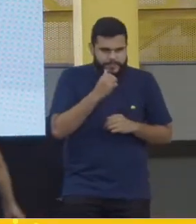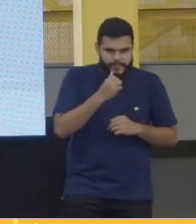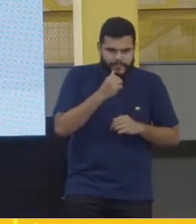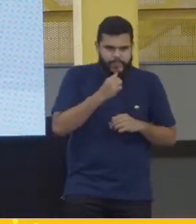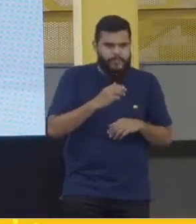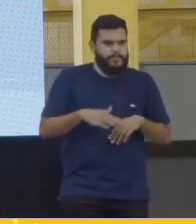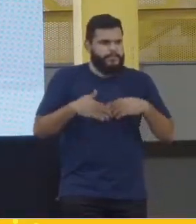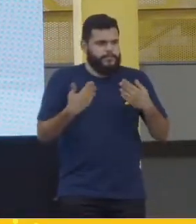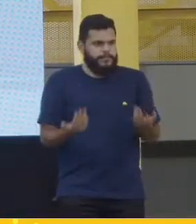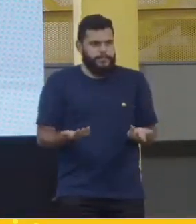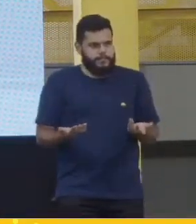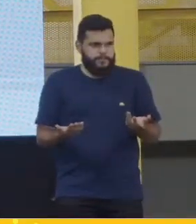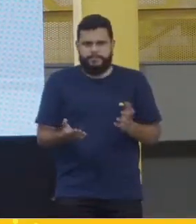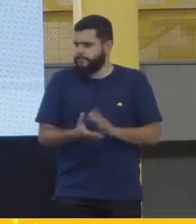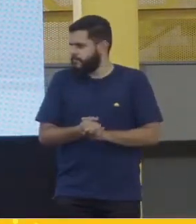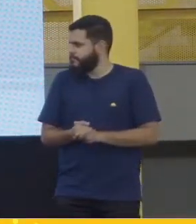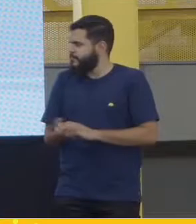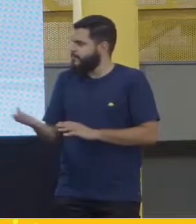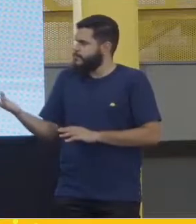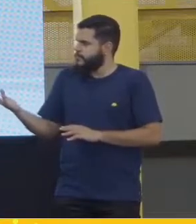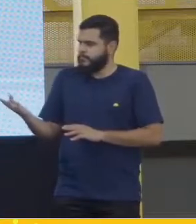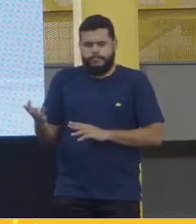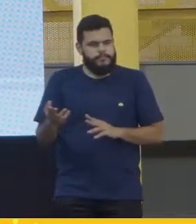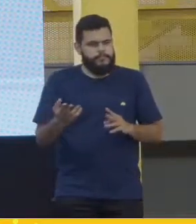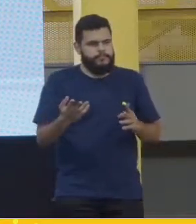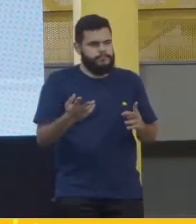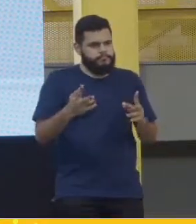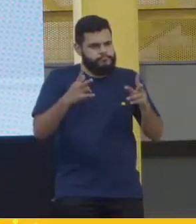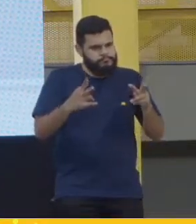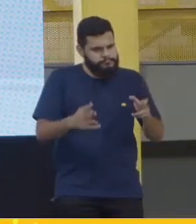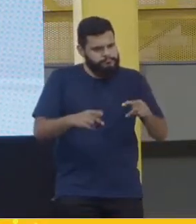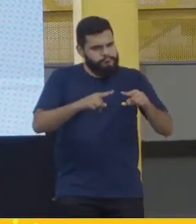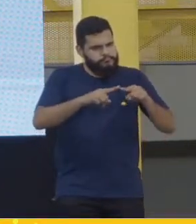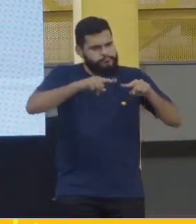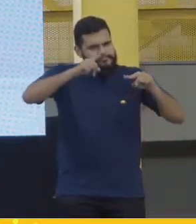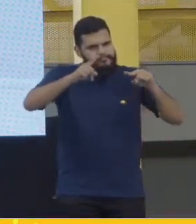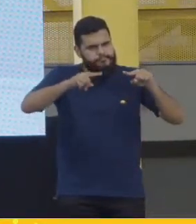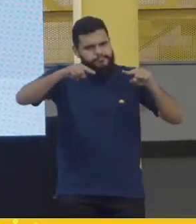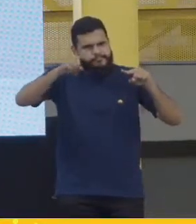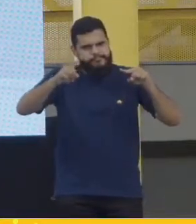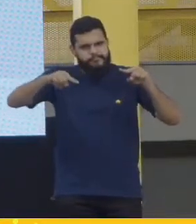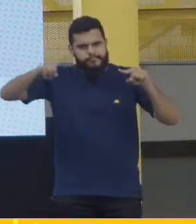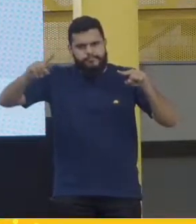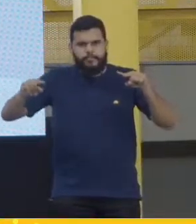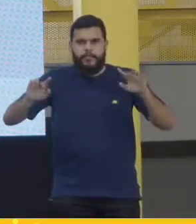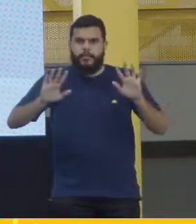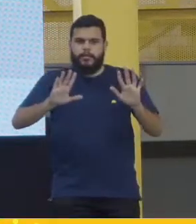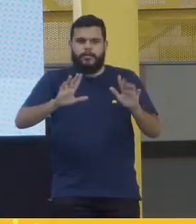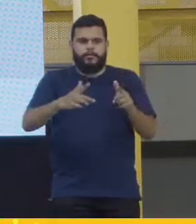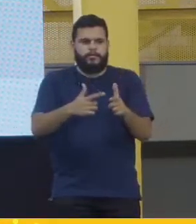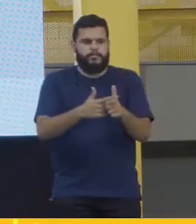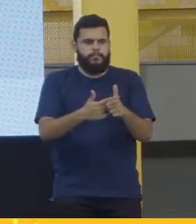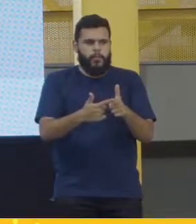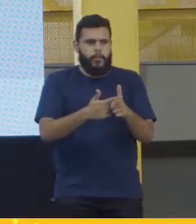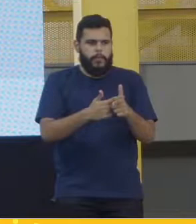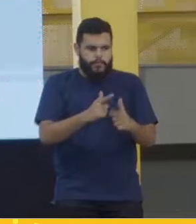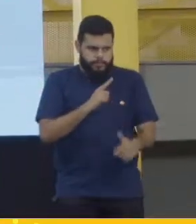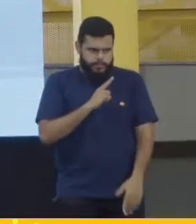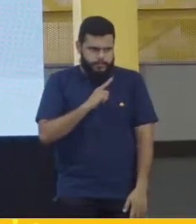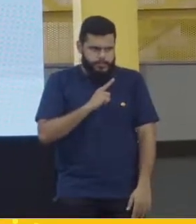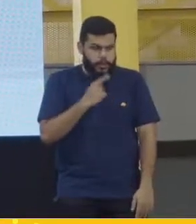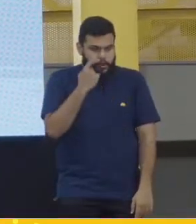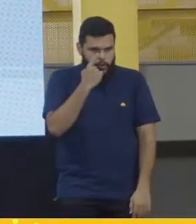olha, a cor tem a ver com esse negócio de frequência. Só tem um problema. Nossos